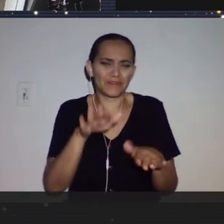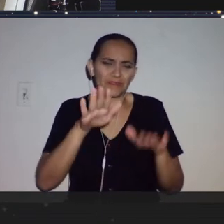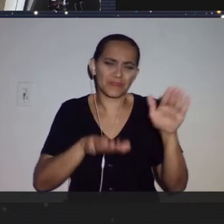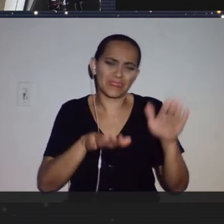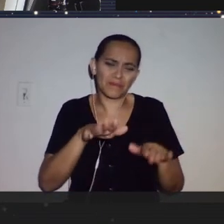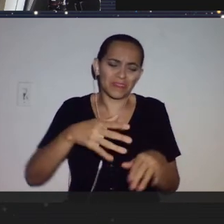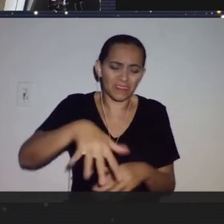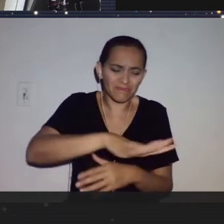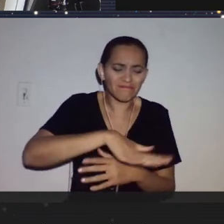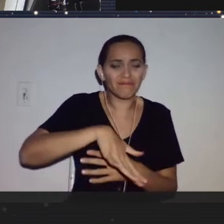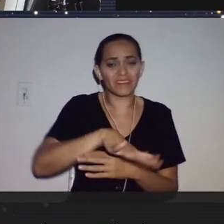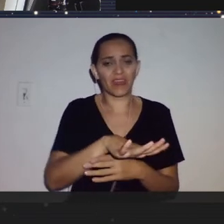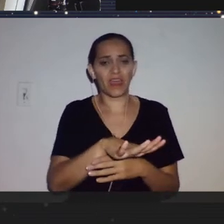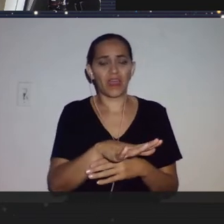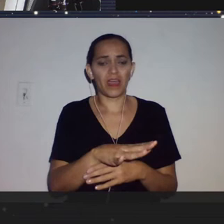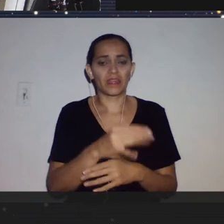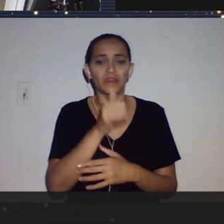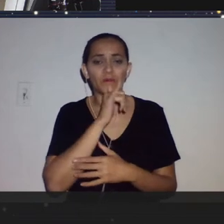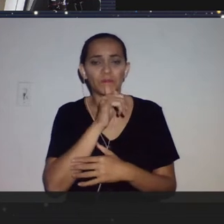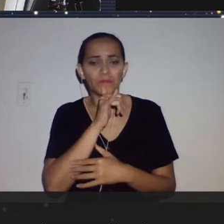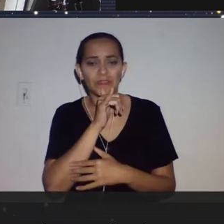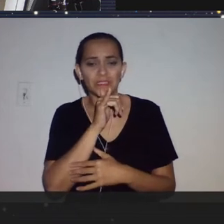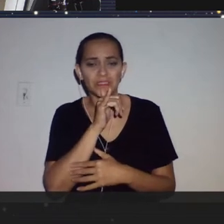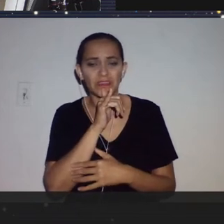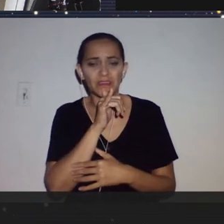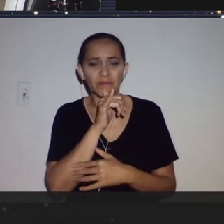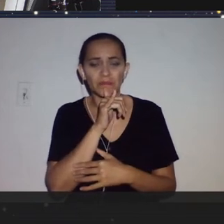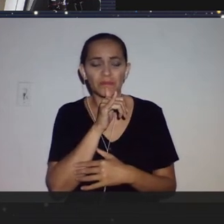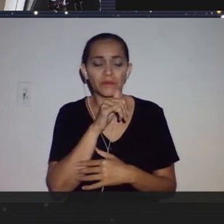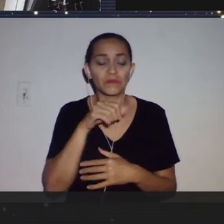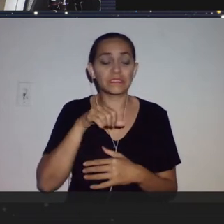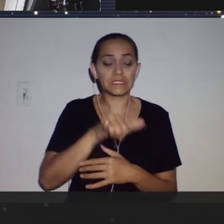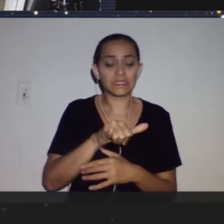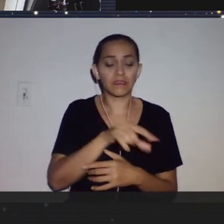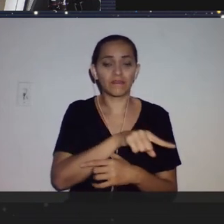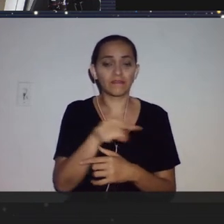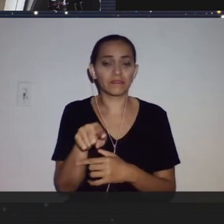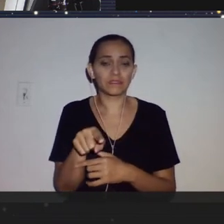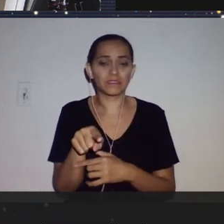posição. Então, por exemplo, se você está